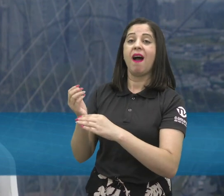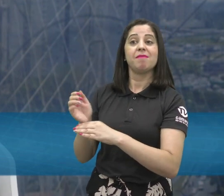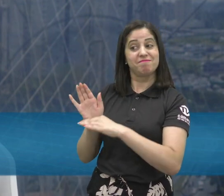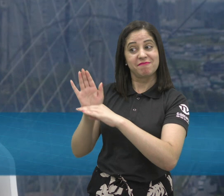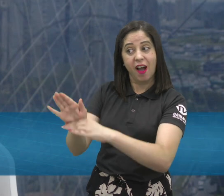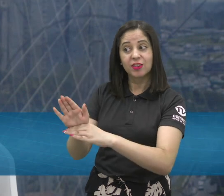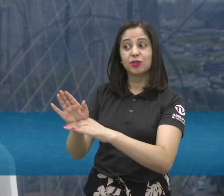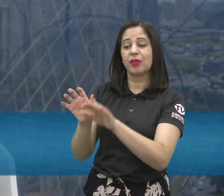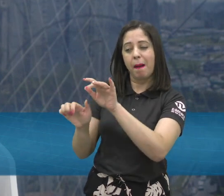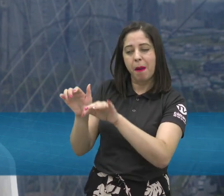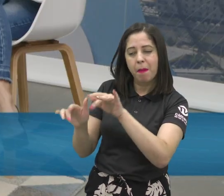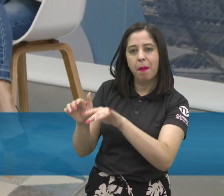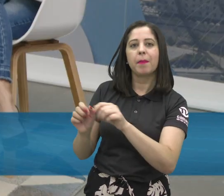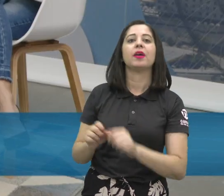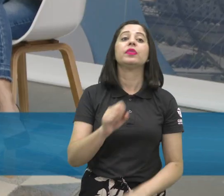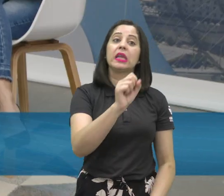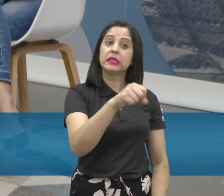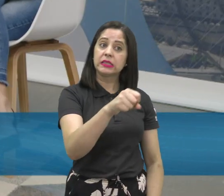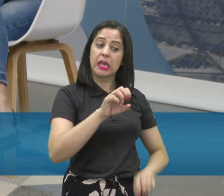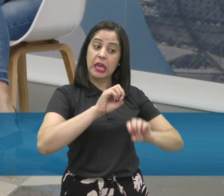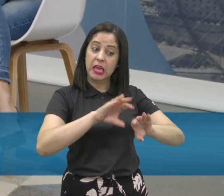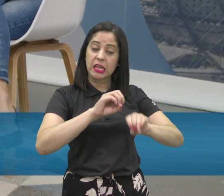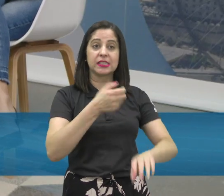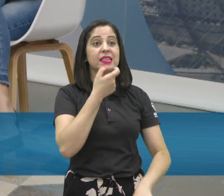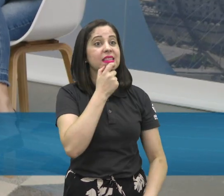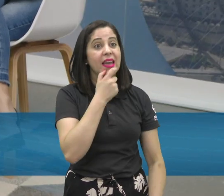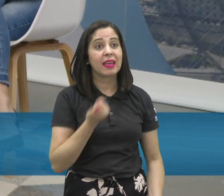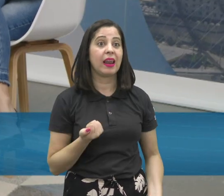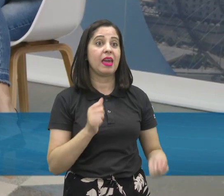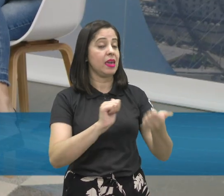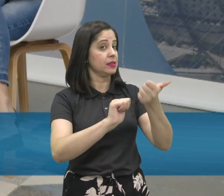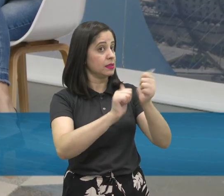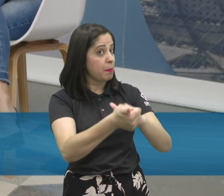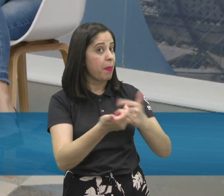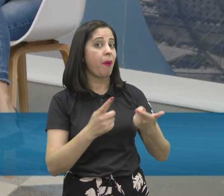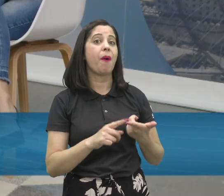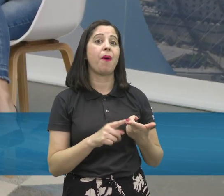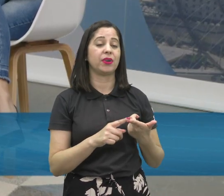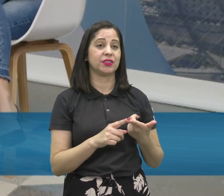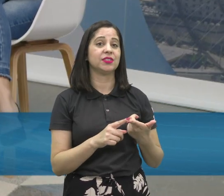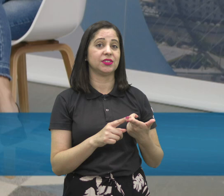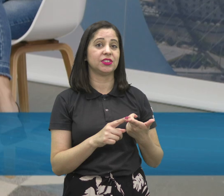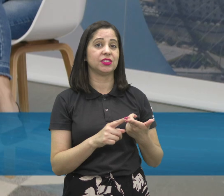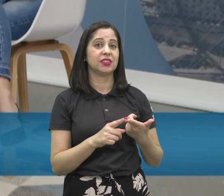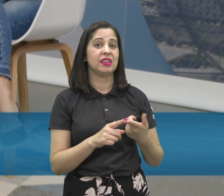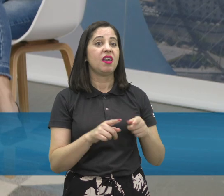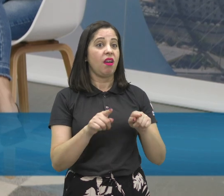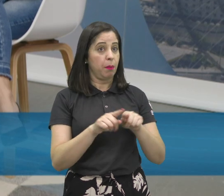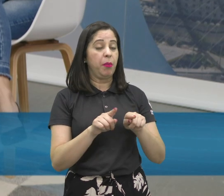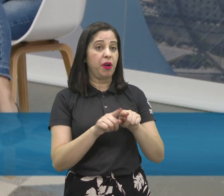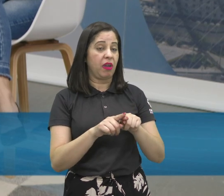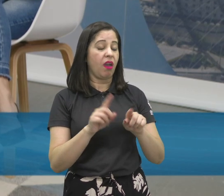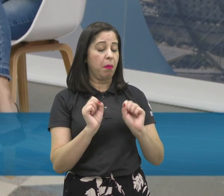dispor... né? Ensinar uma aula de inglês, por exemplo, um esporte, né? Alguma coisa que você tenha familiaridade ou atue até profissionalmente, sim, né?